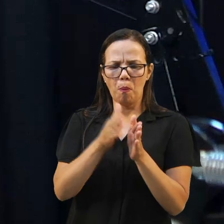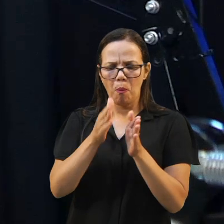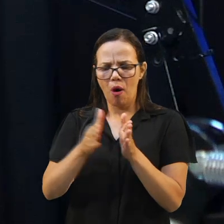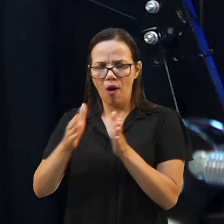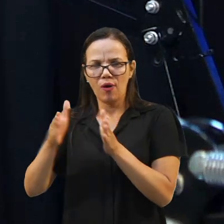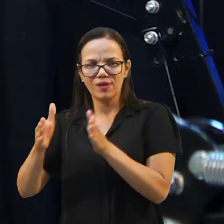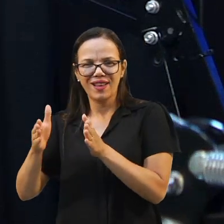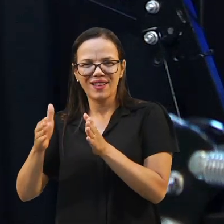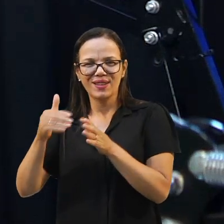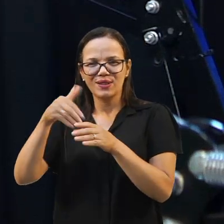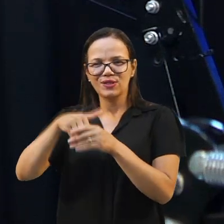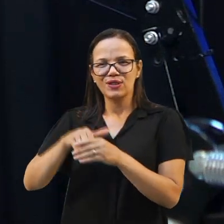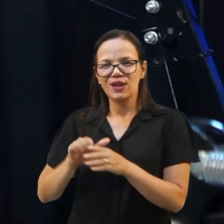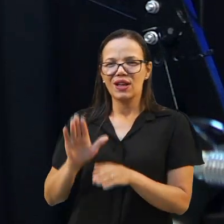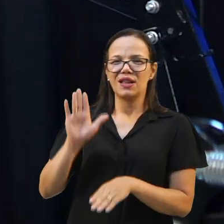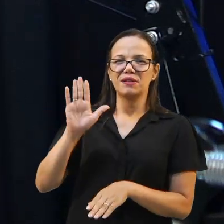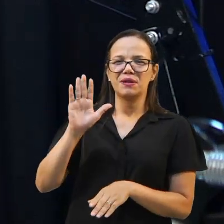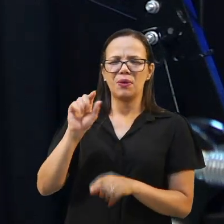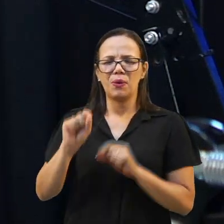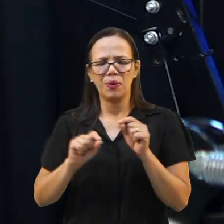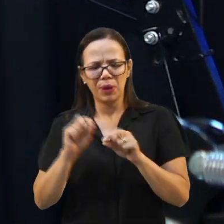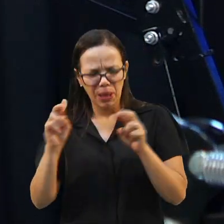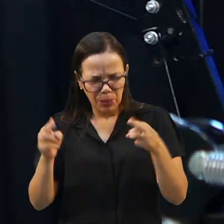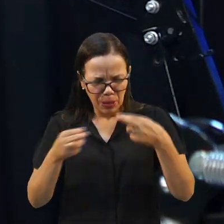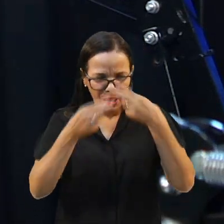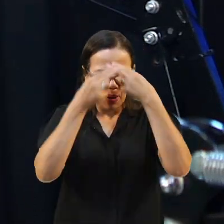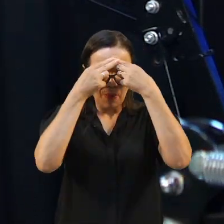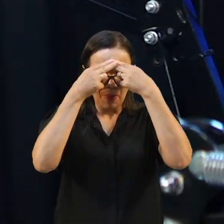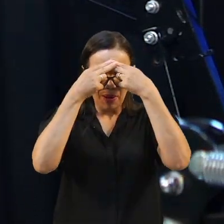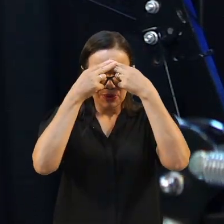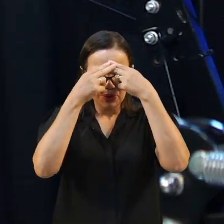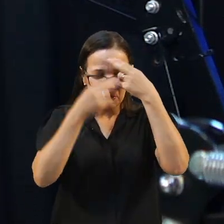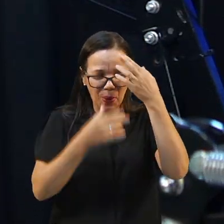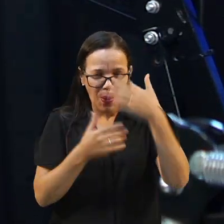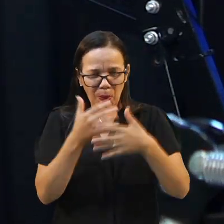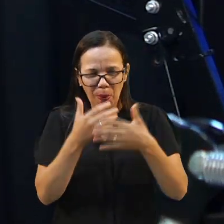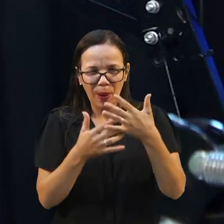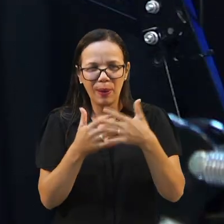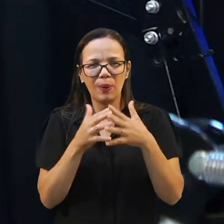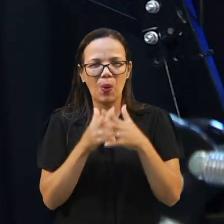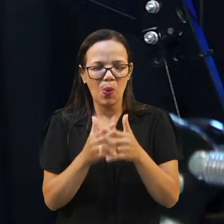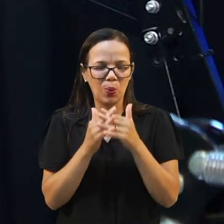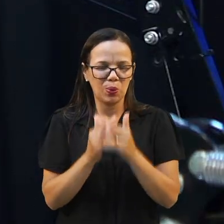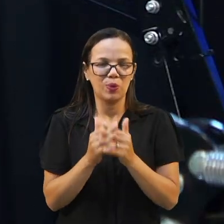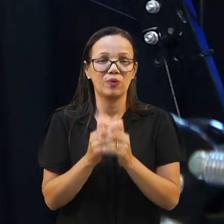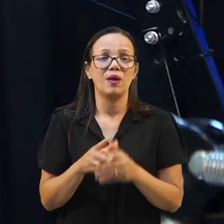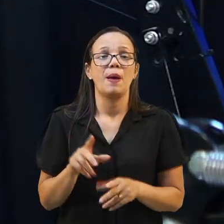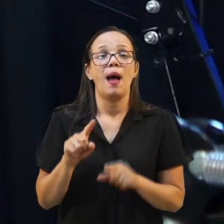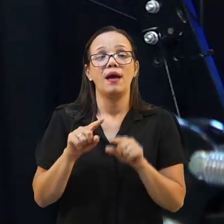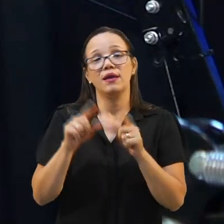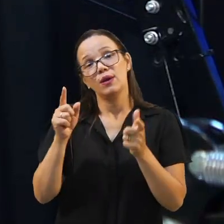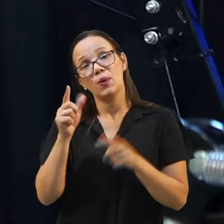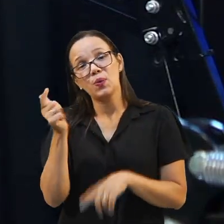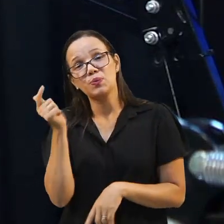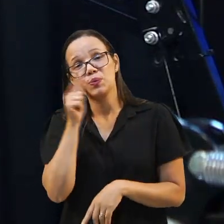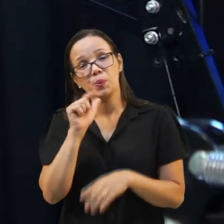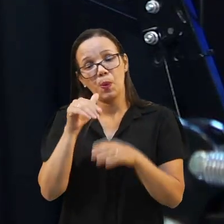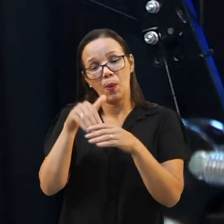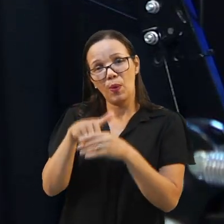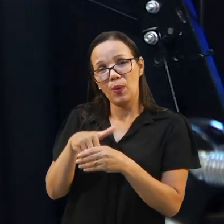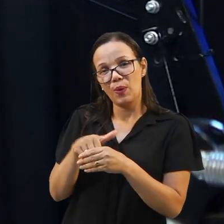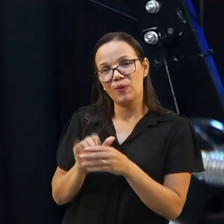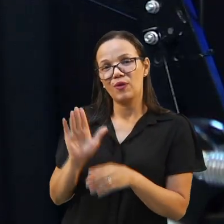bastante dramático e traumático. Né? O professor Nestor foi eleito e não